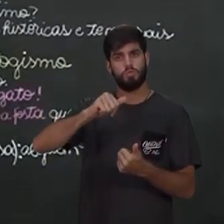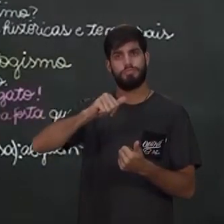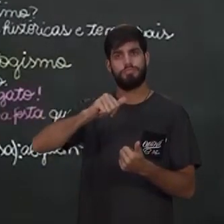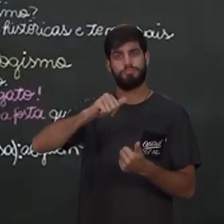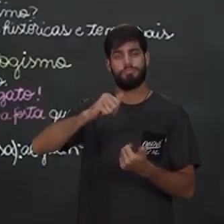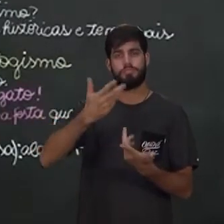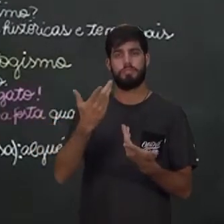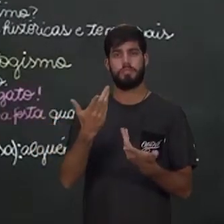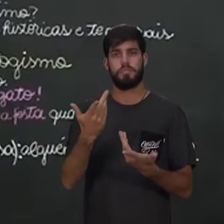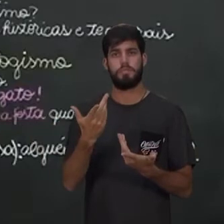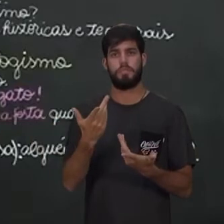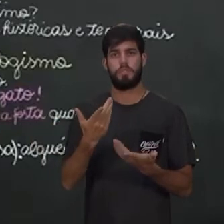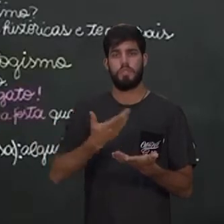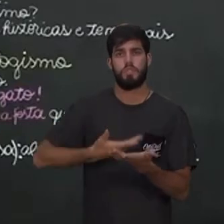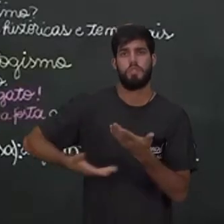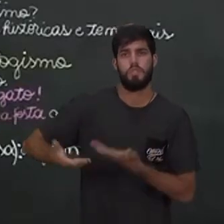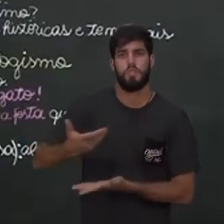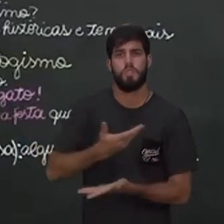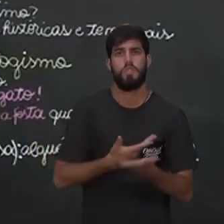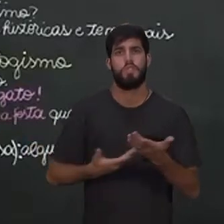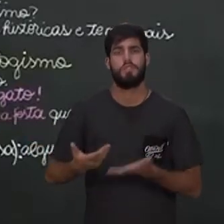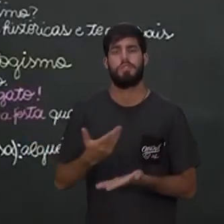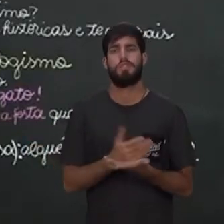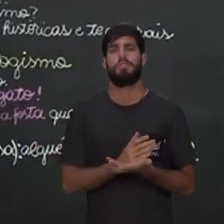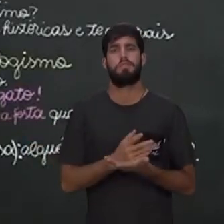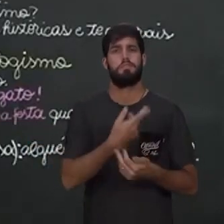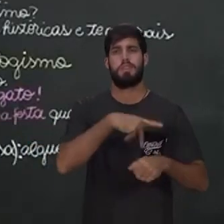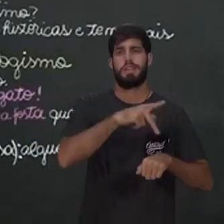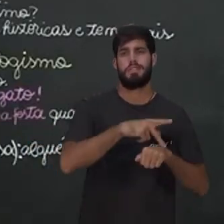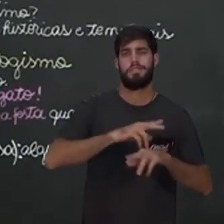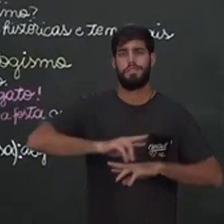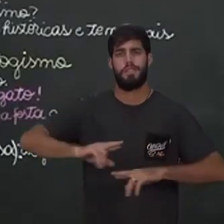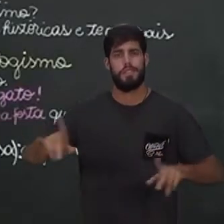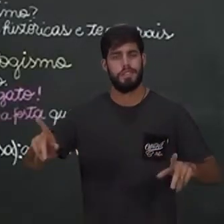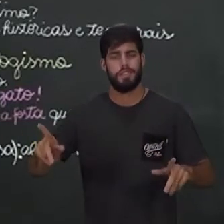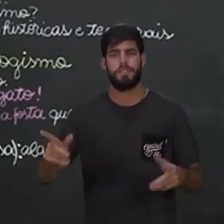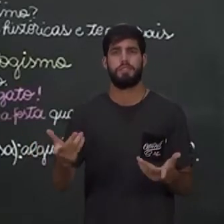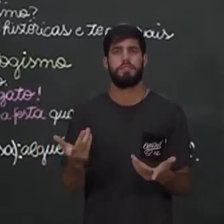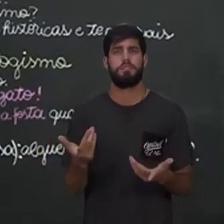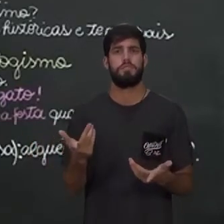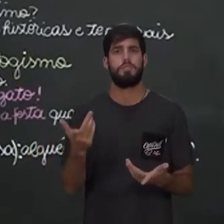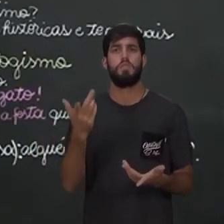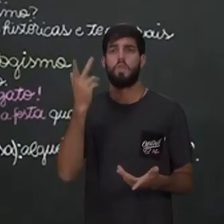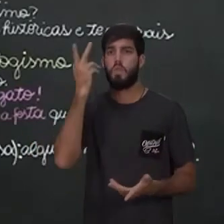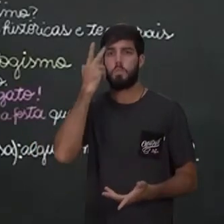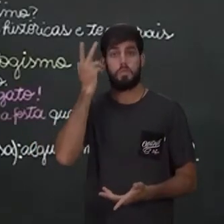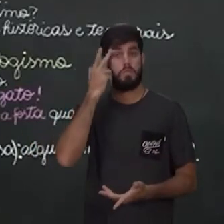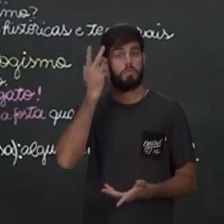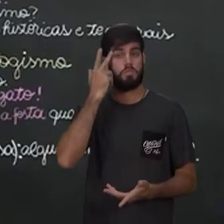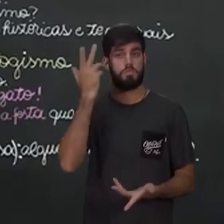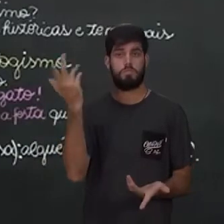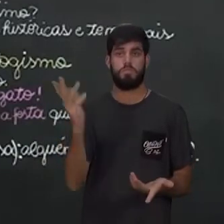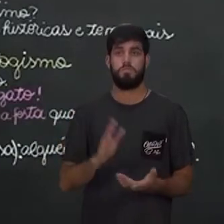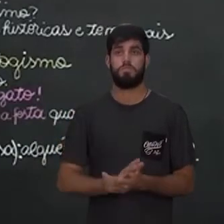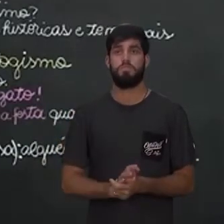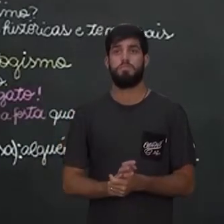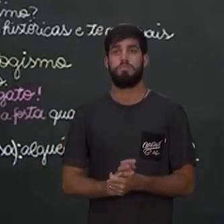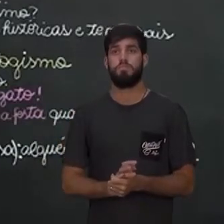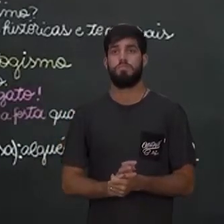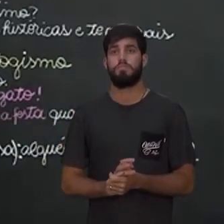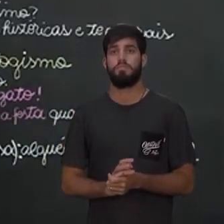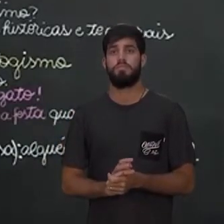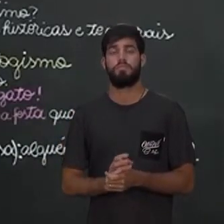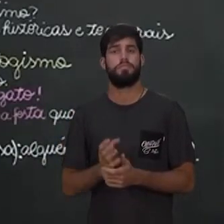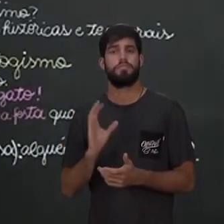esses diálogos entre culturas diferentes, entre povos diferentes, entre países, isso tudo é muito comum. Então, acaba sendo um